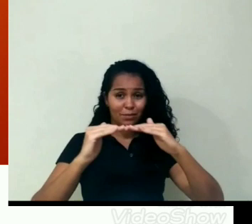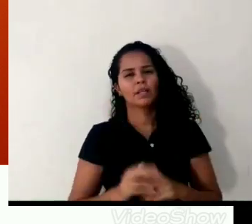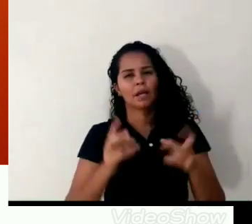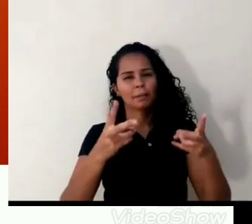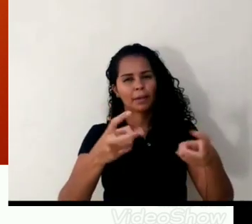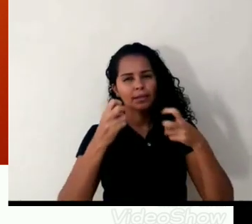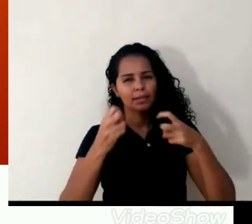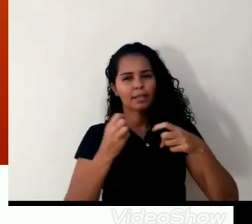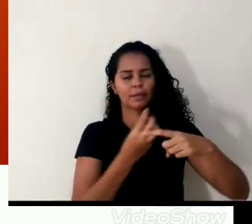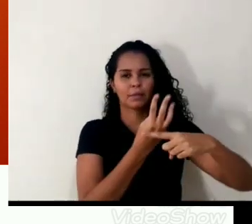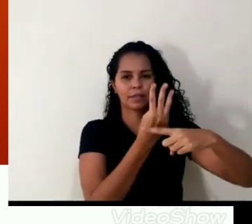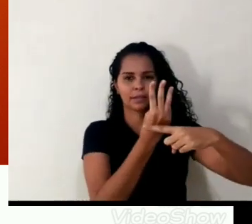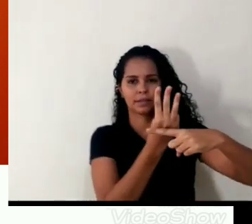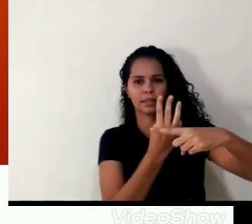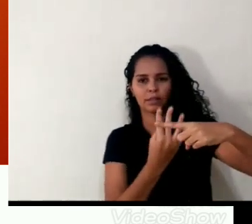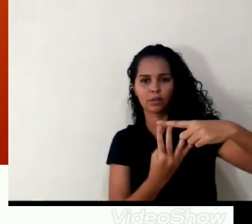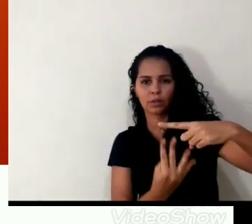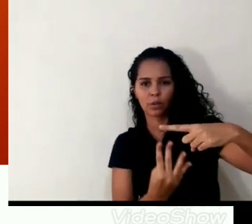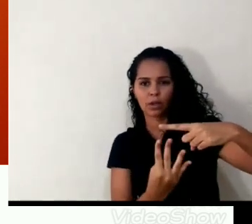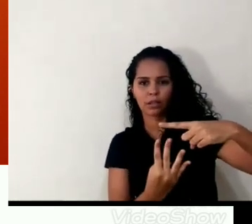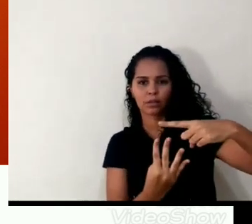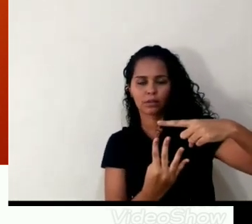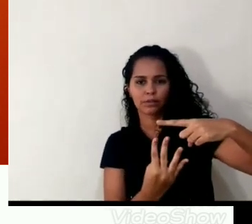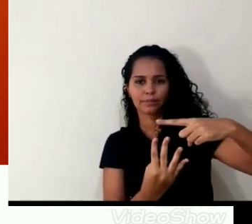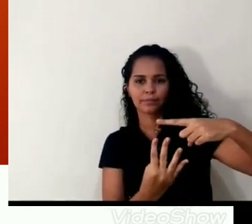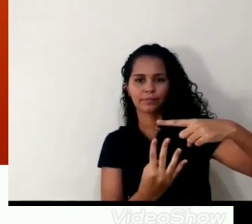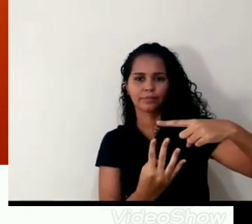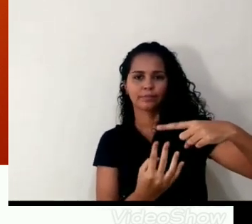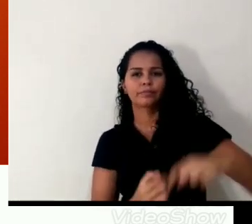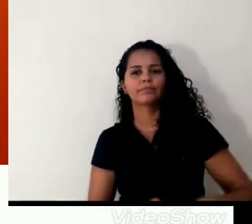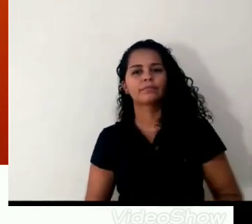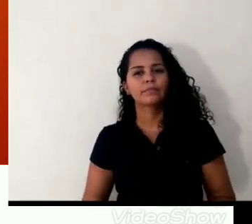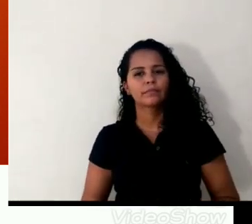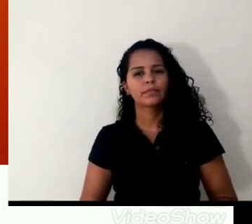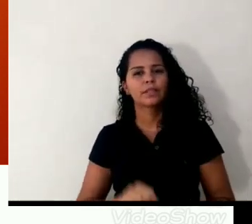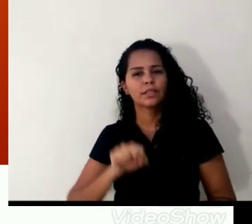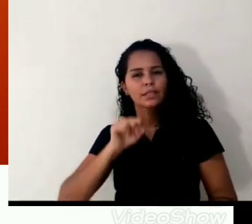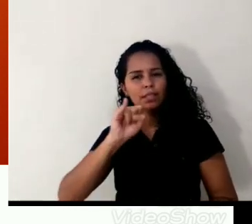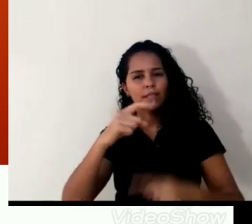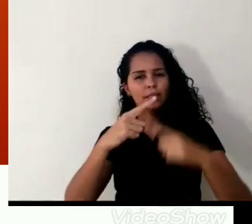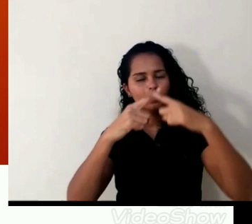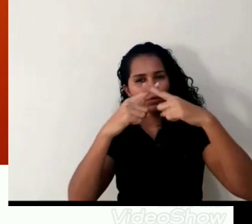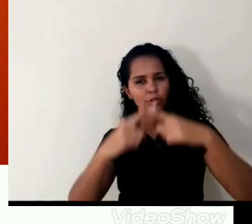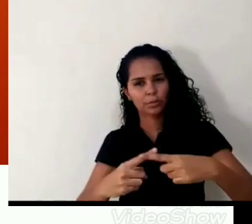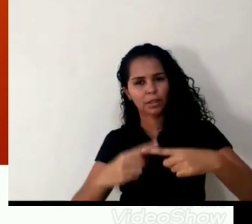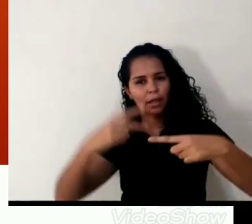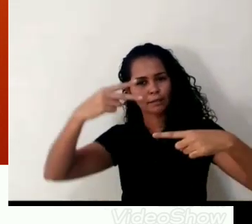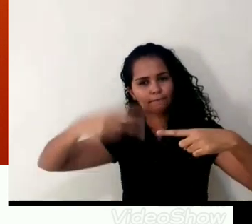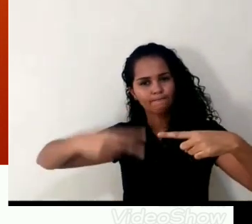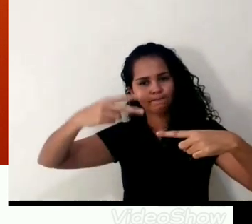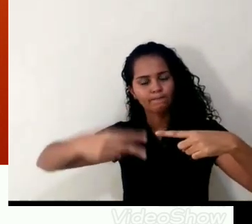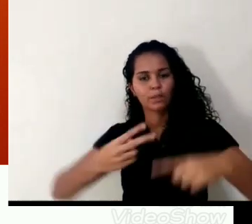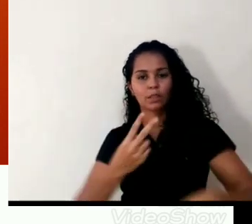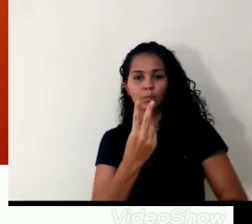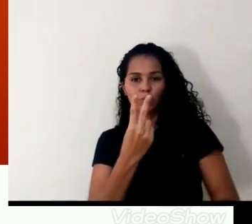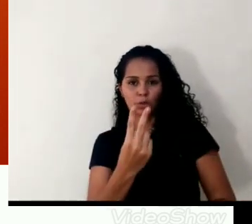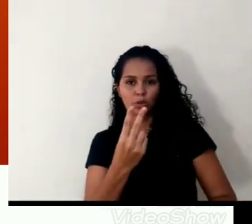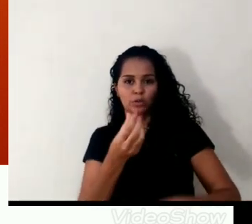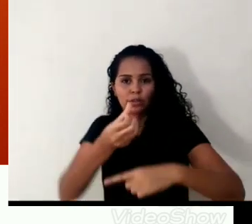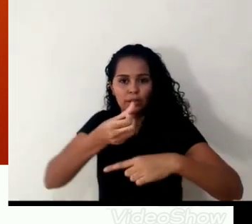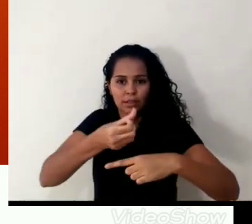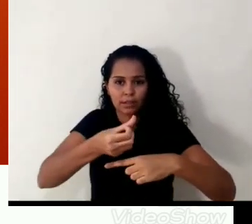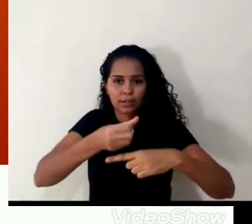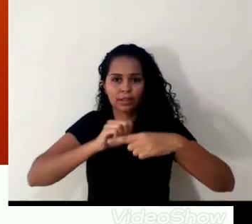você multiplicar ambos por 2, você obtém 6 oitavos, que é uma fração equivalente. Se você multiplicar 3 e 4